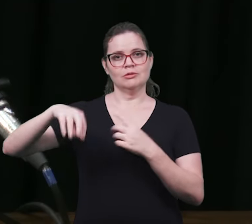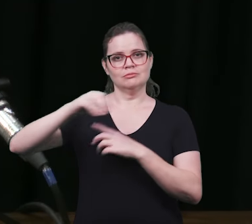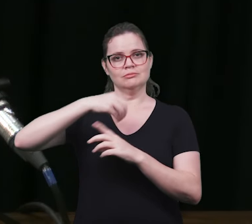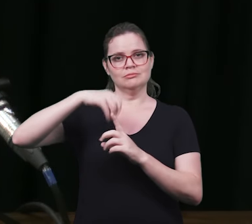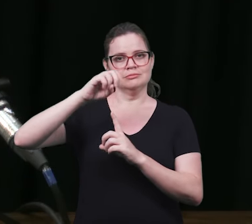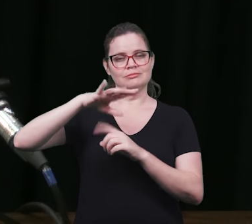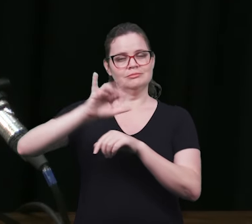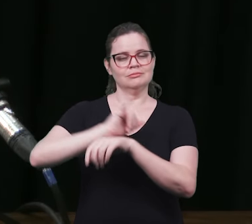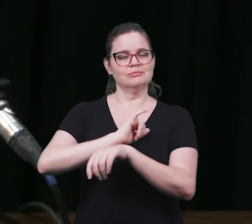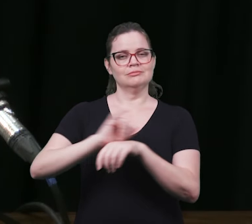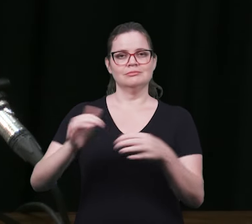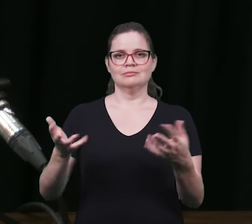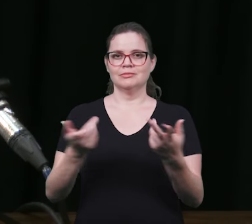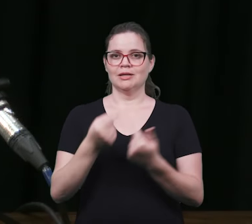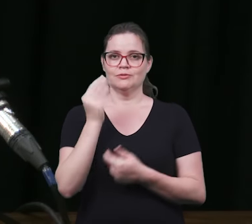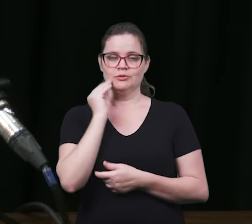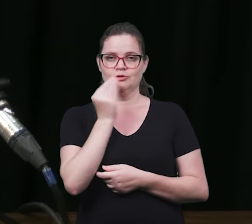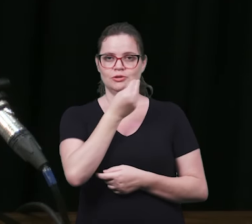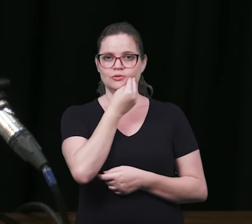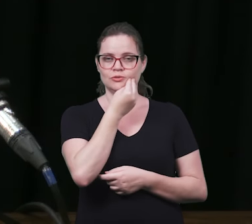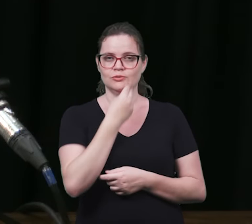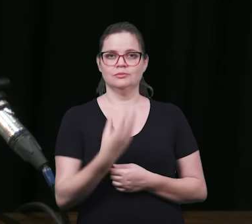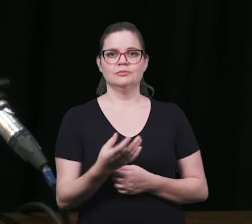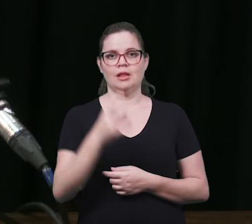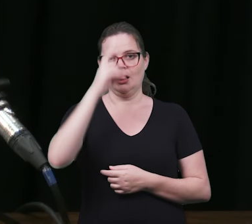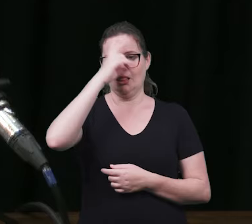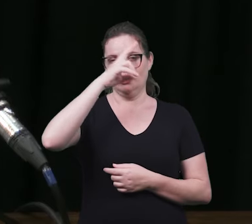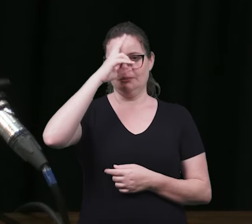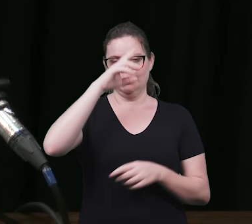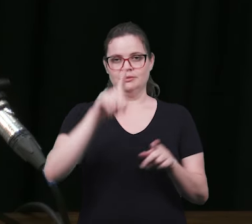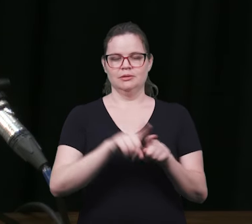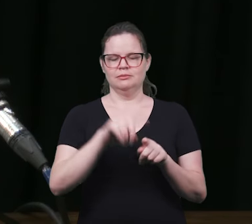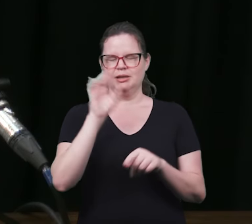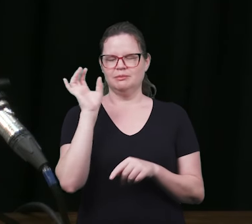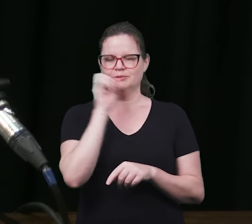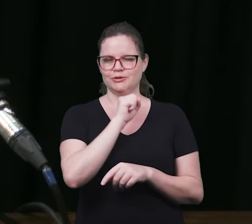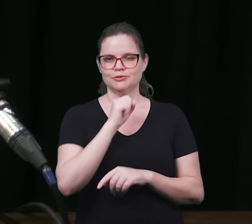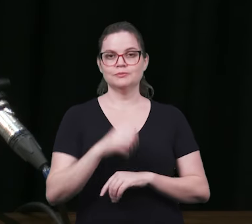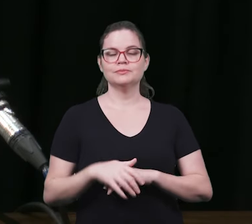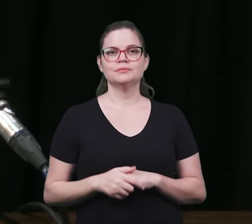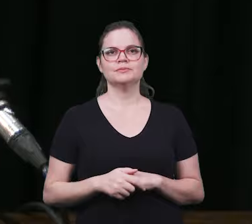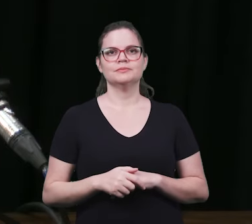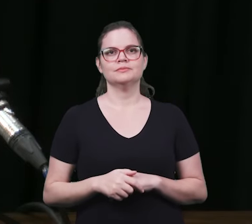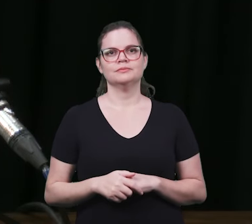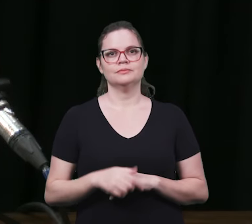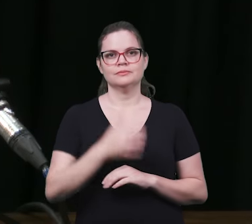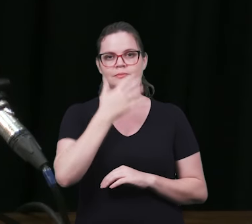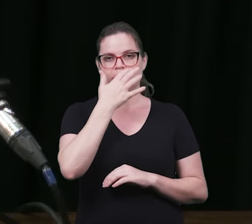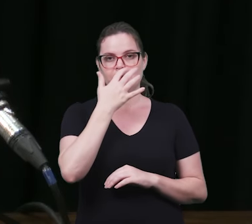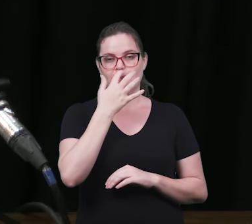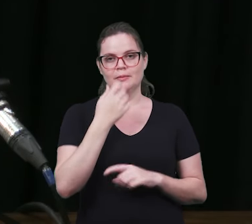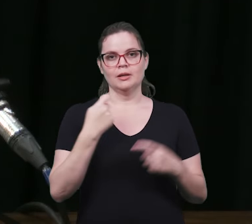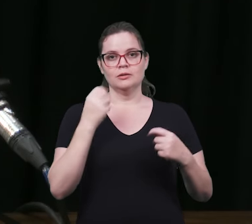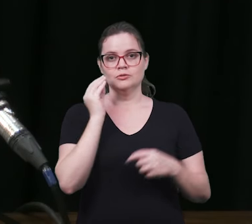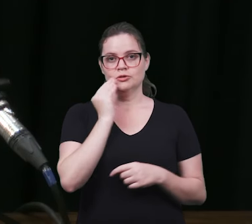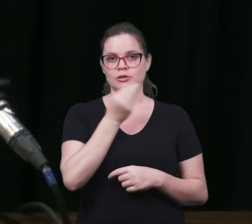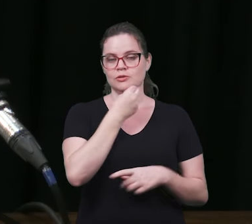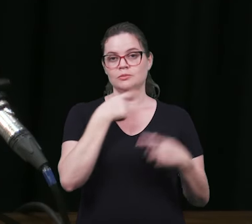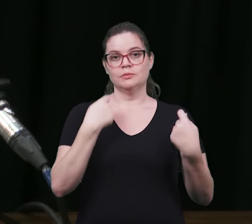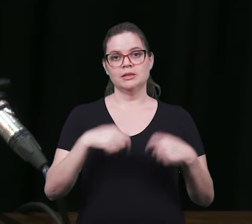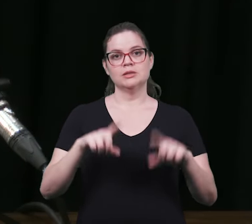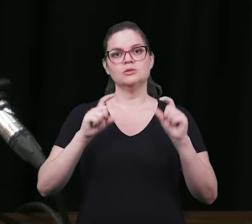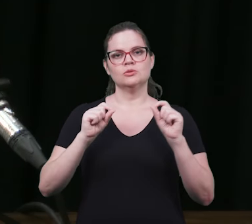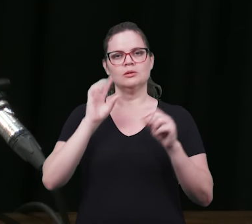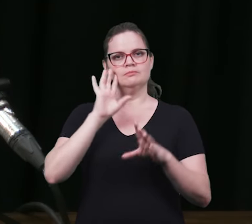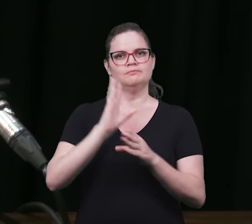importante recurso, o jejum. E só relembrando aqui bem rapidamente, ele precisa ser conforme a orientação do